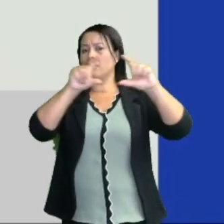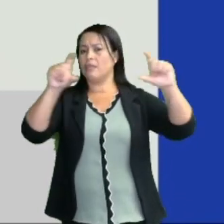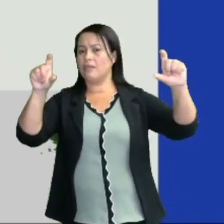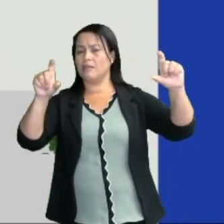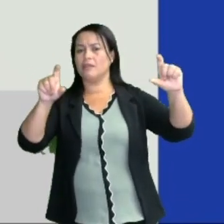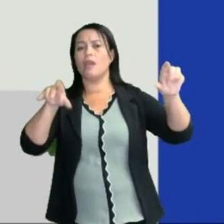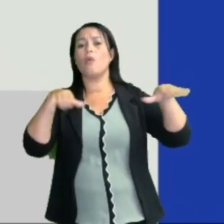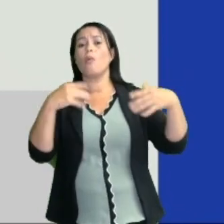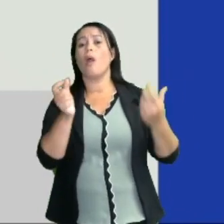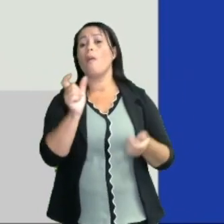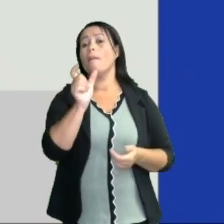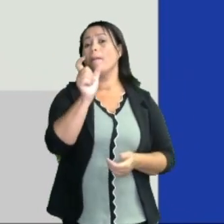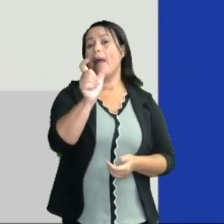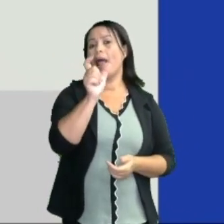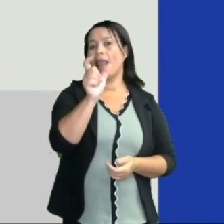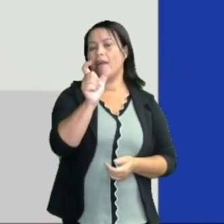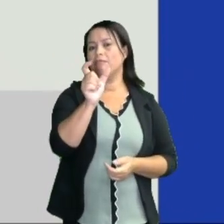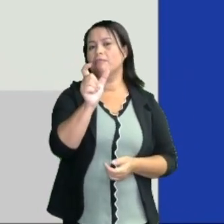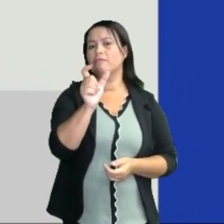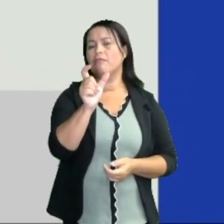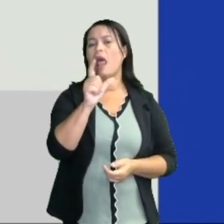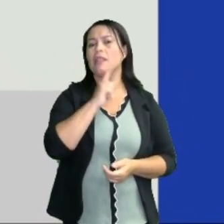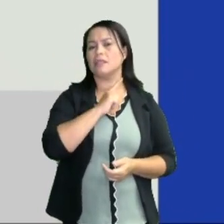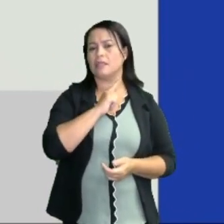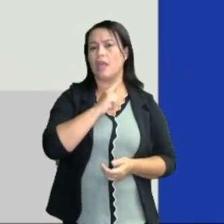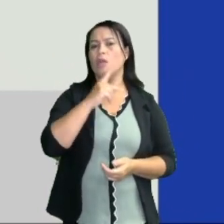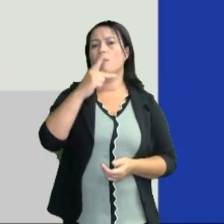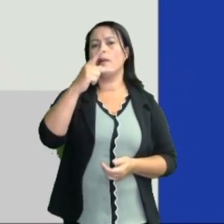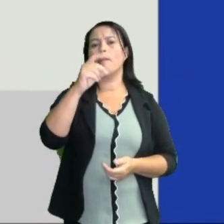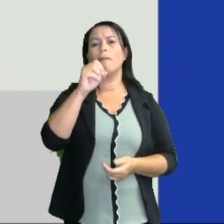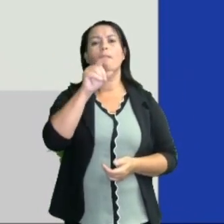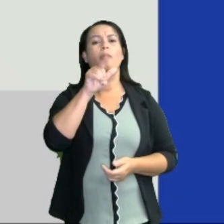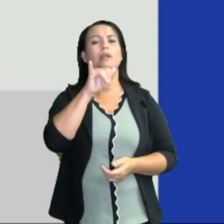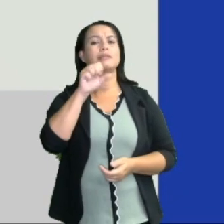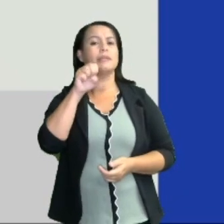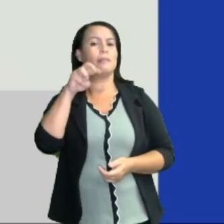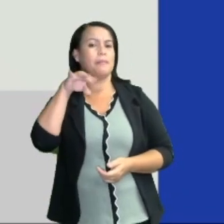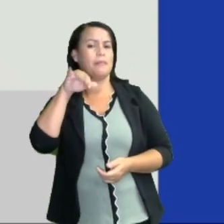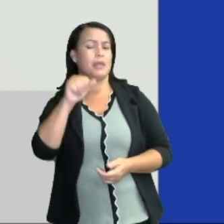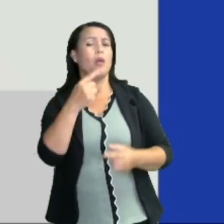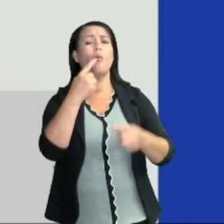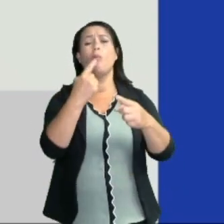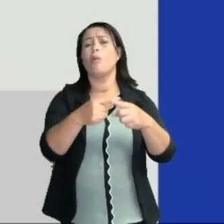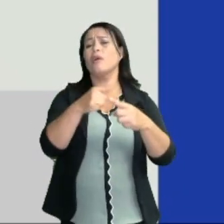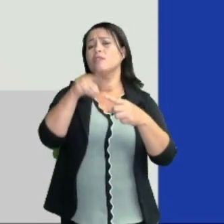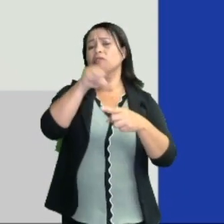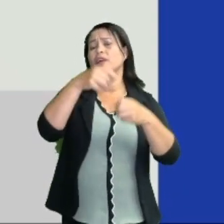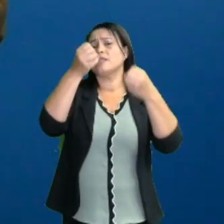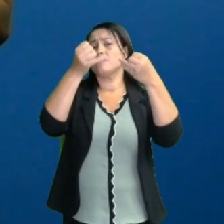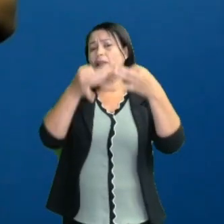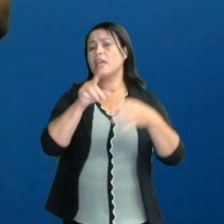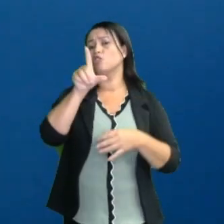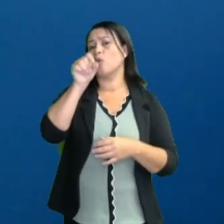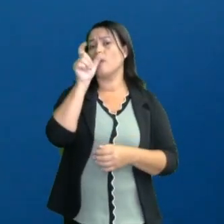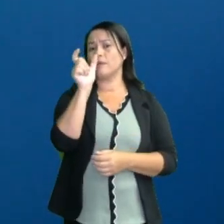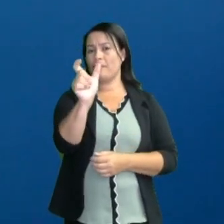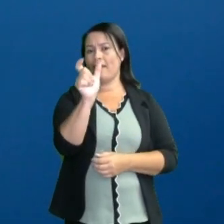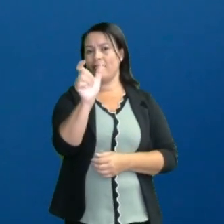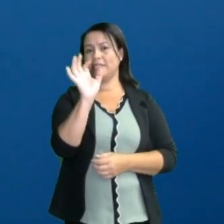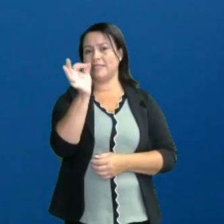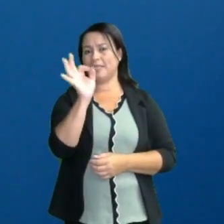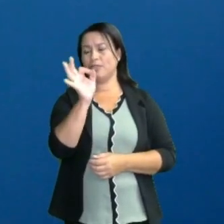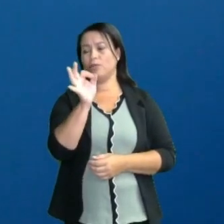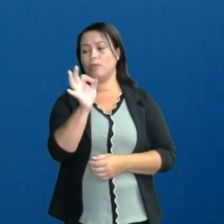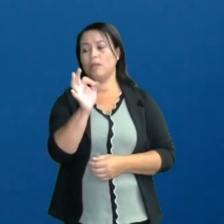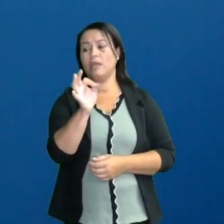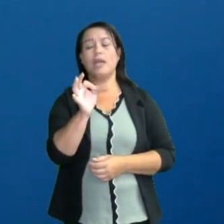tirinha e vai ver qual palavra ela traz uma polissemia. E você vai explicar o porquê que você escolheu essa palavra.